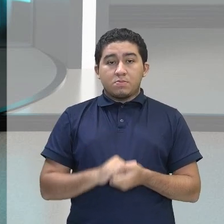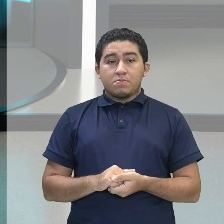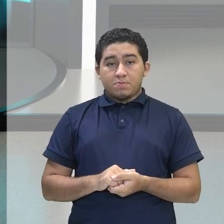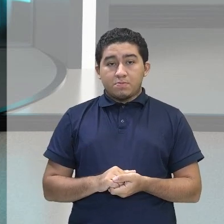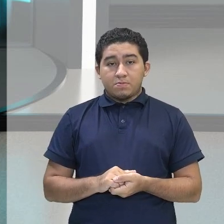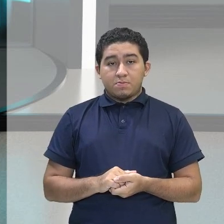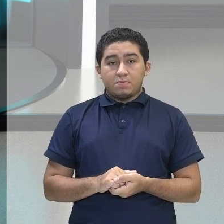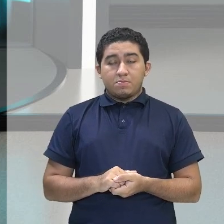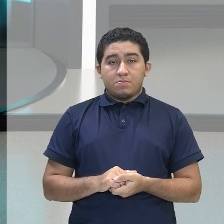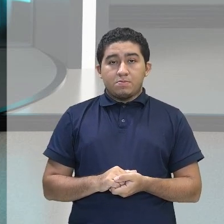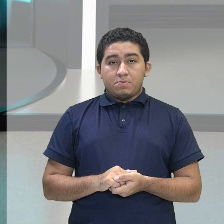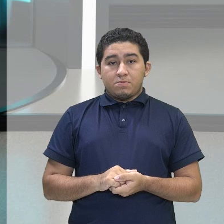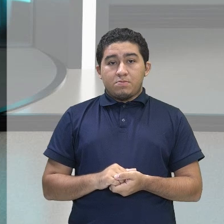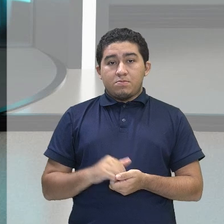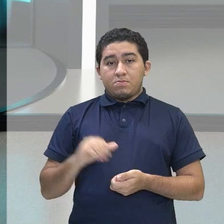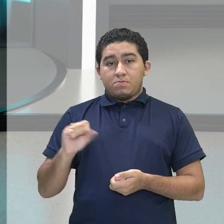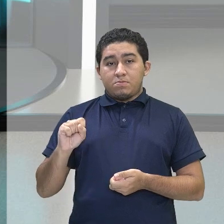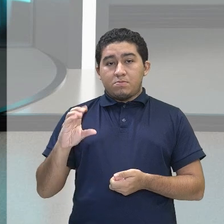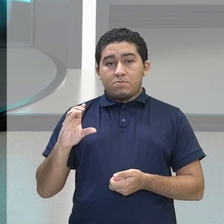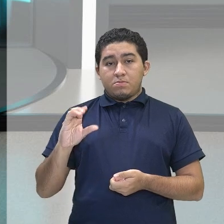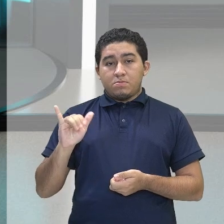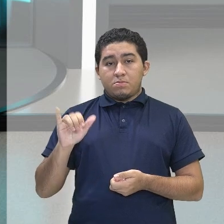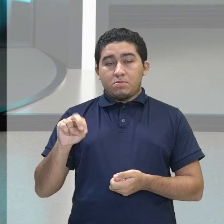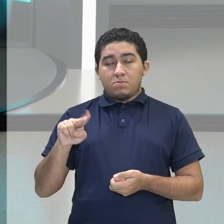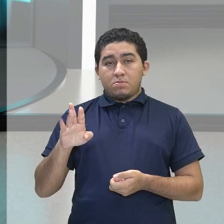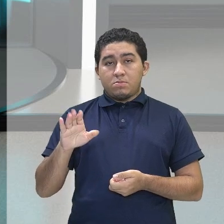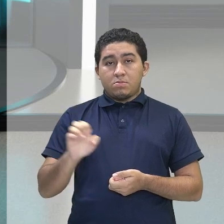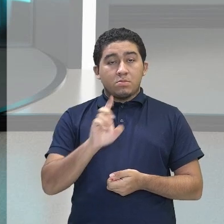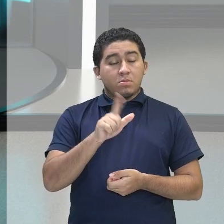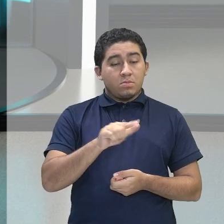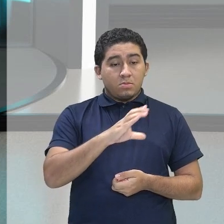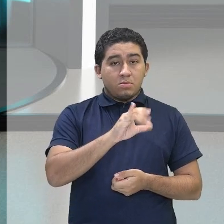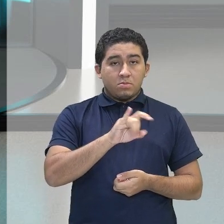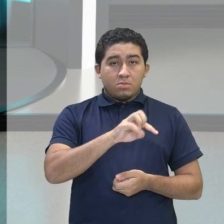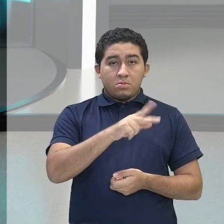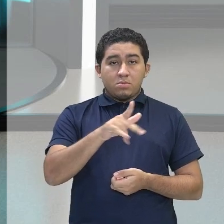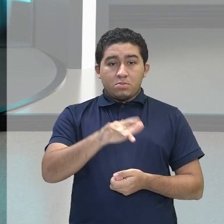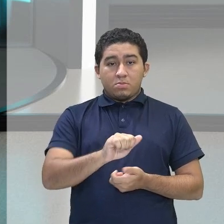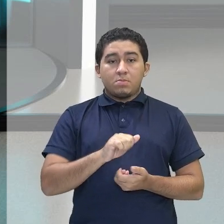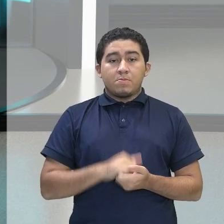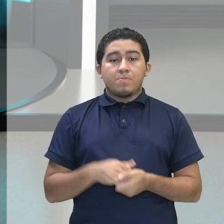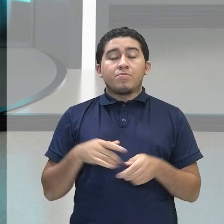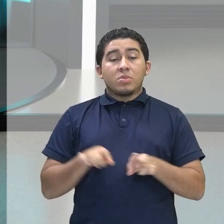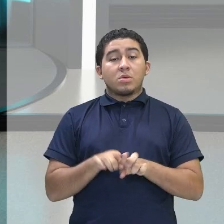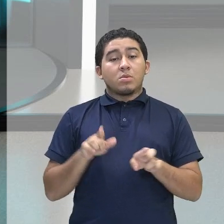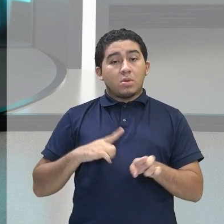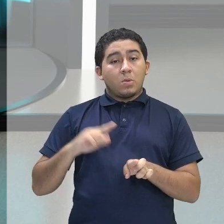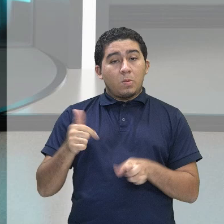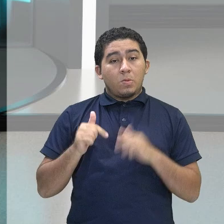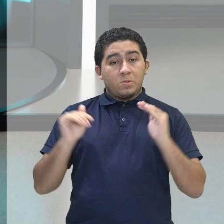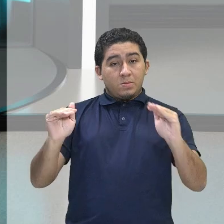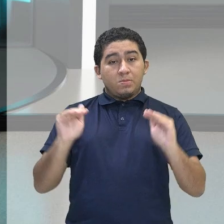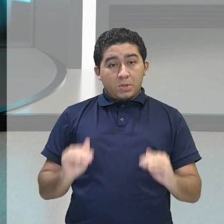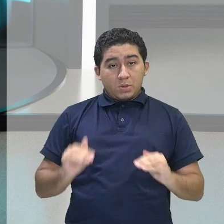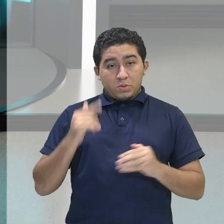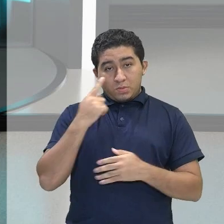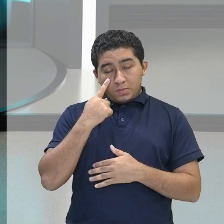Science, ciência, e computer, computador. O que mais que nós temos? Palavras lá, né, do